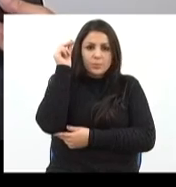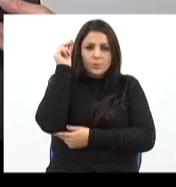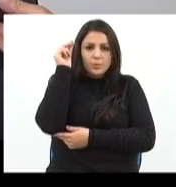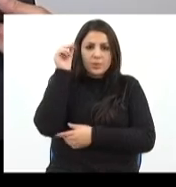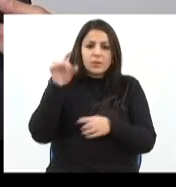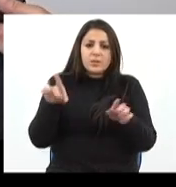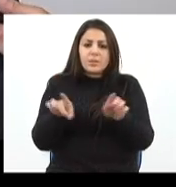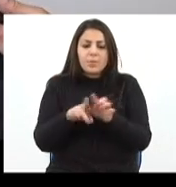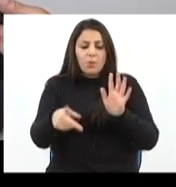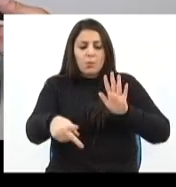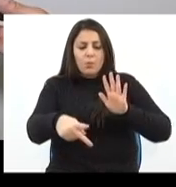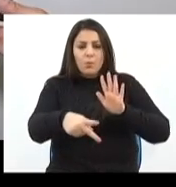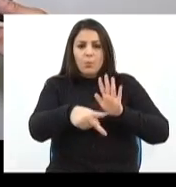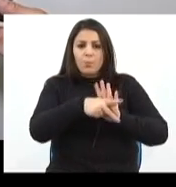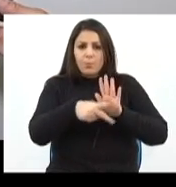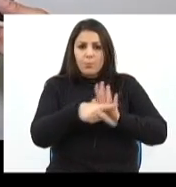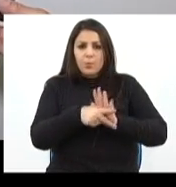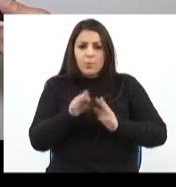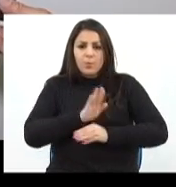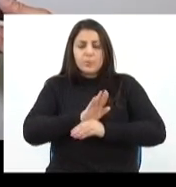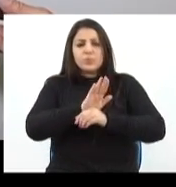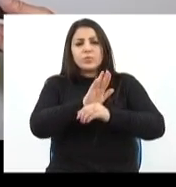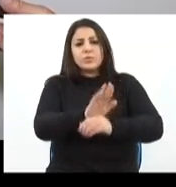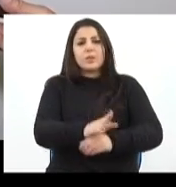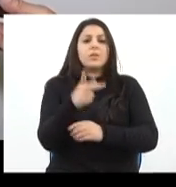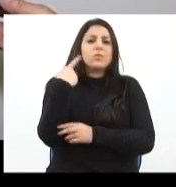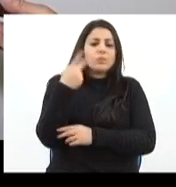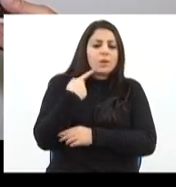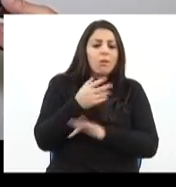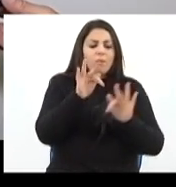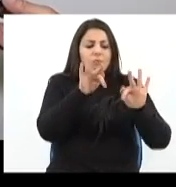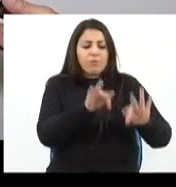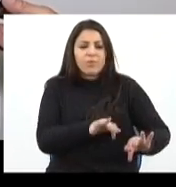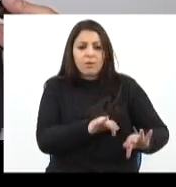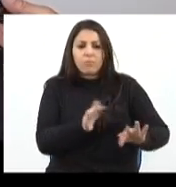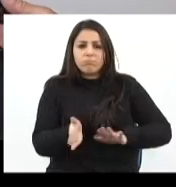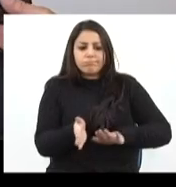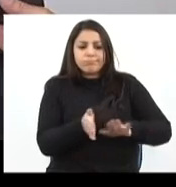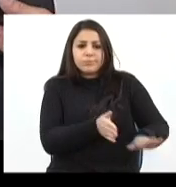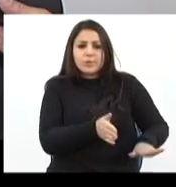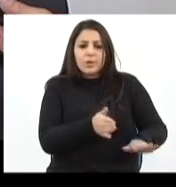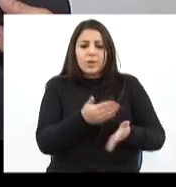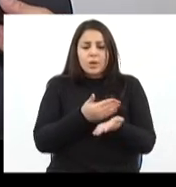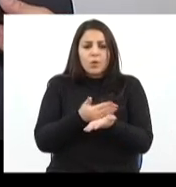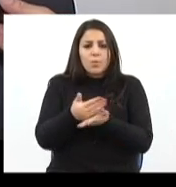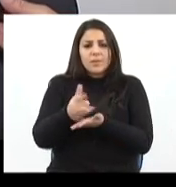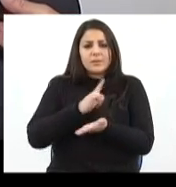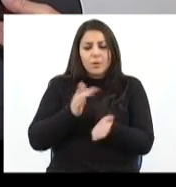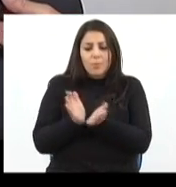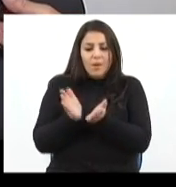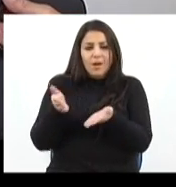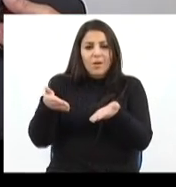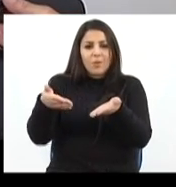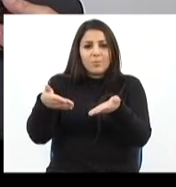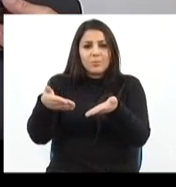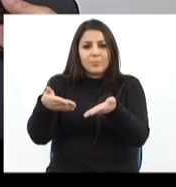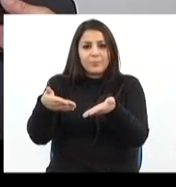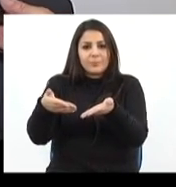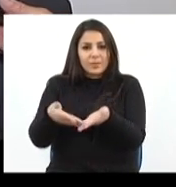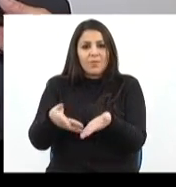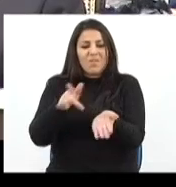que o próprio assessor do vereador do partido sai e eles passam a comissão provisória para